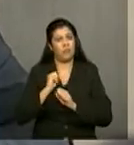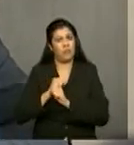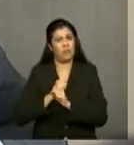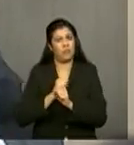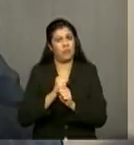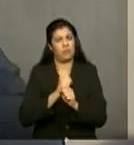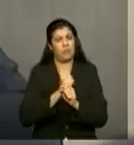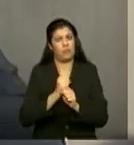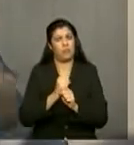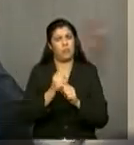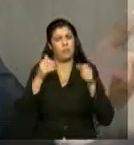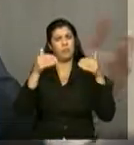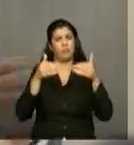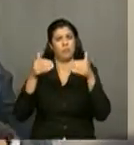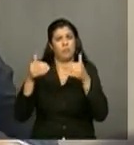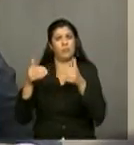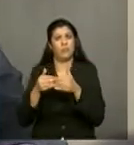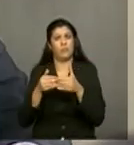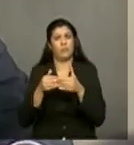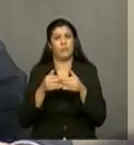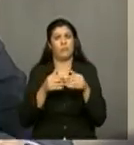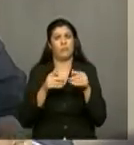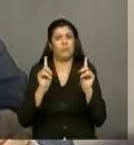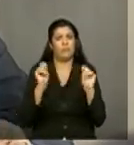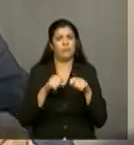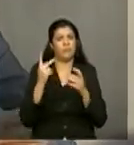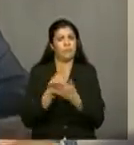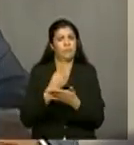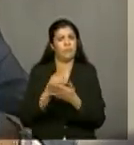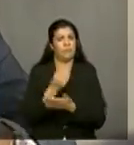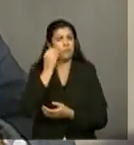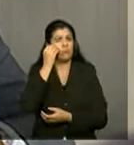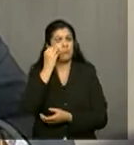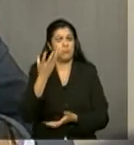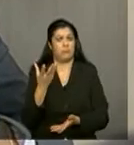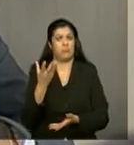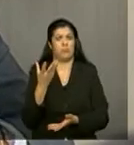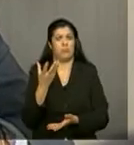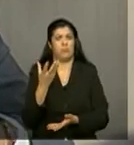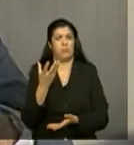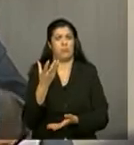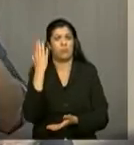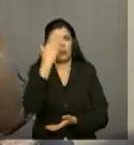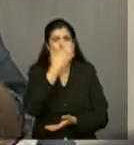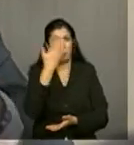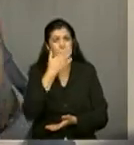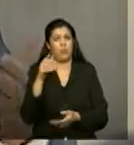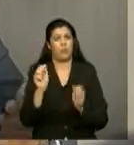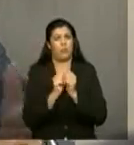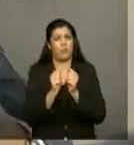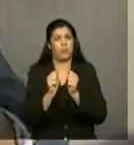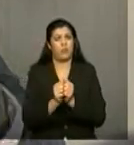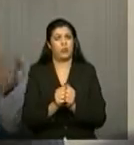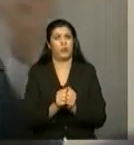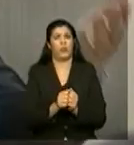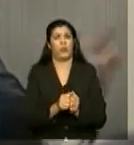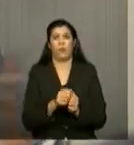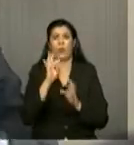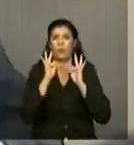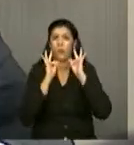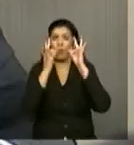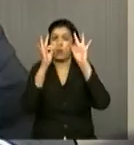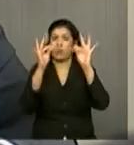diante de inúmeros indícios é não somente do de agente de depoimentos de agentes como